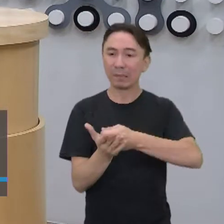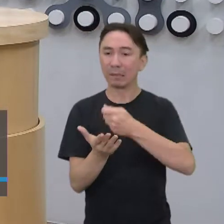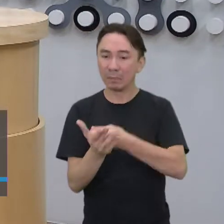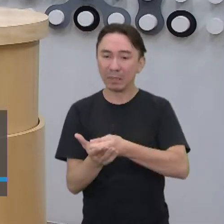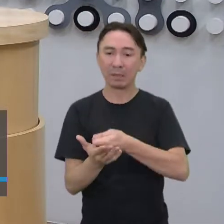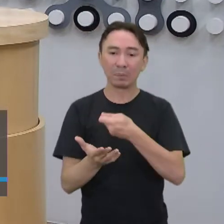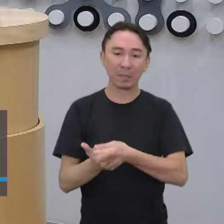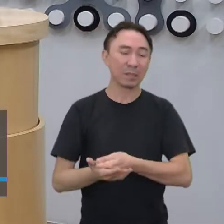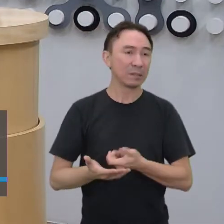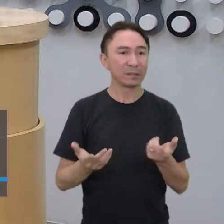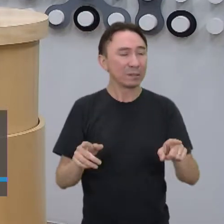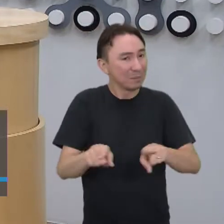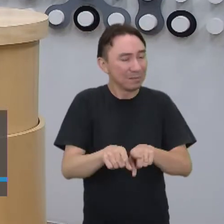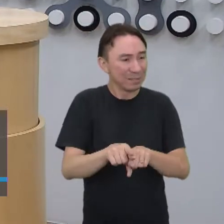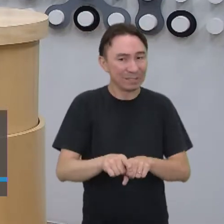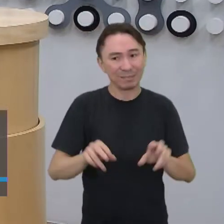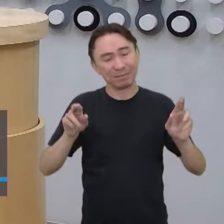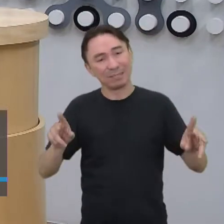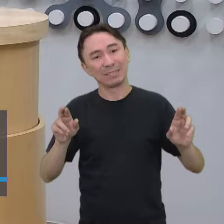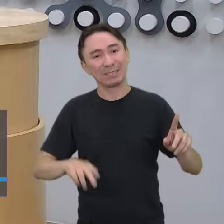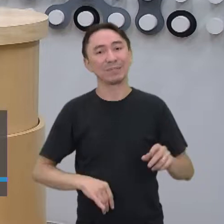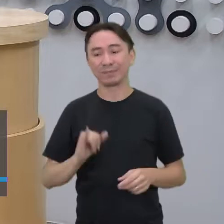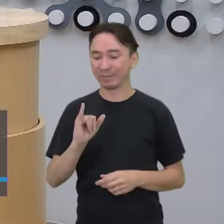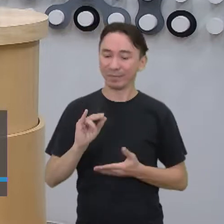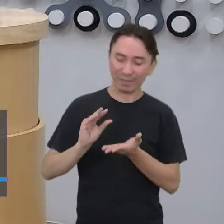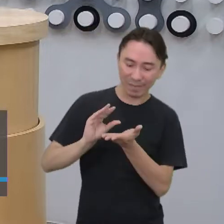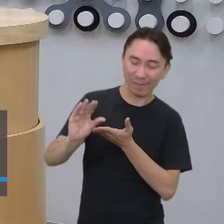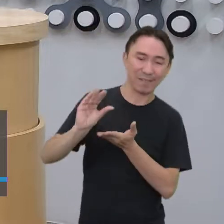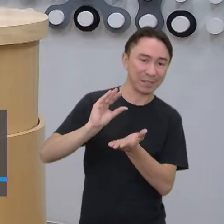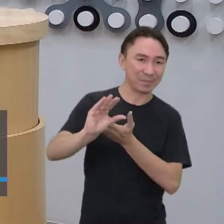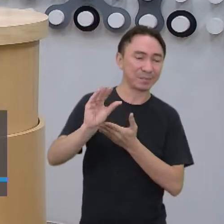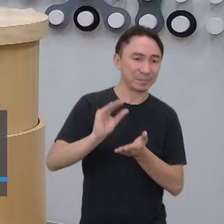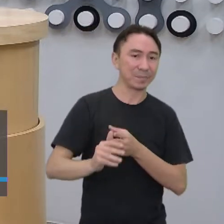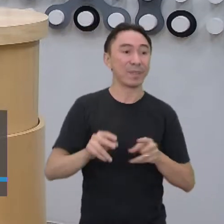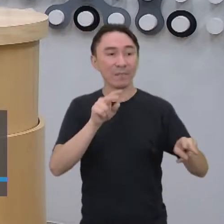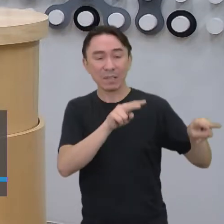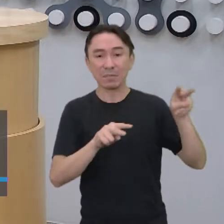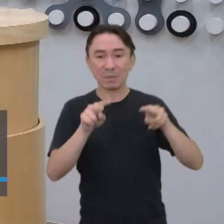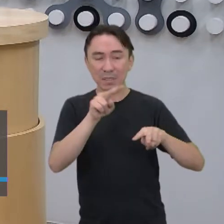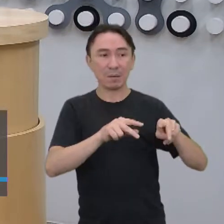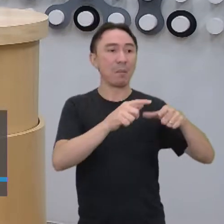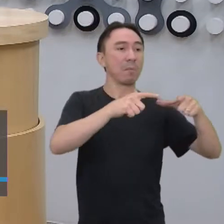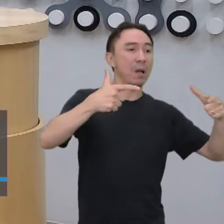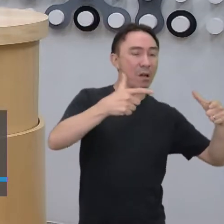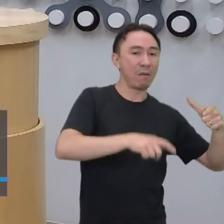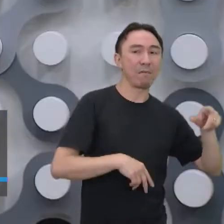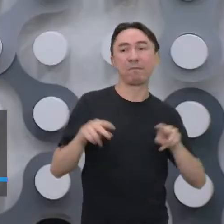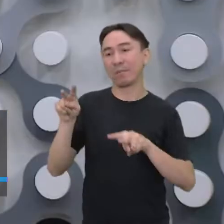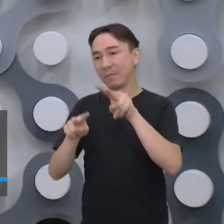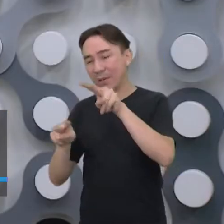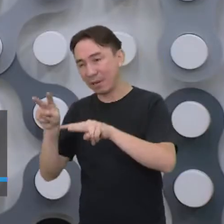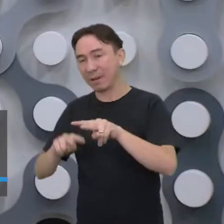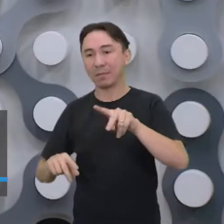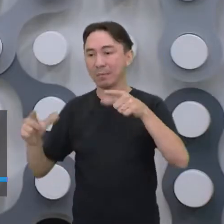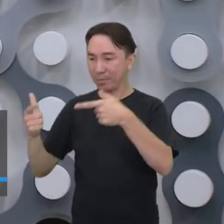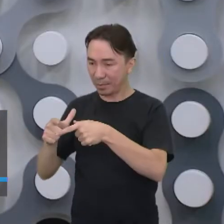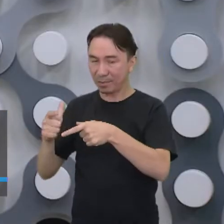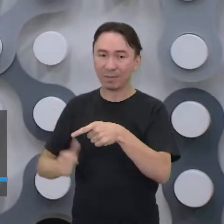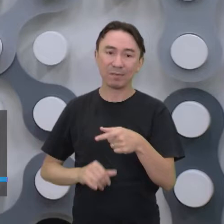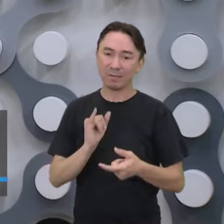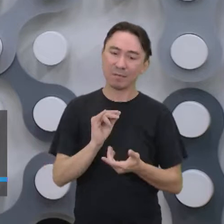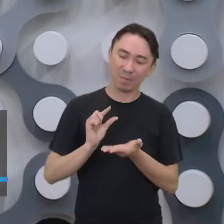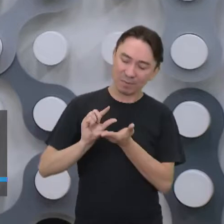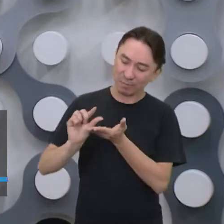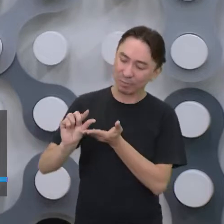investimento. Então, uma questão ia ligando a outra. Né? Então, o tempo inteiro investigando aí